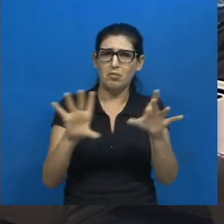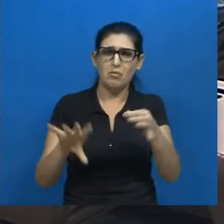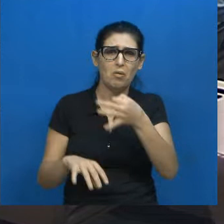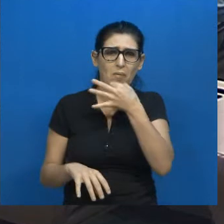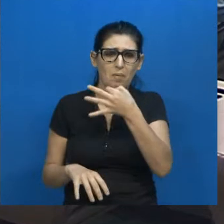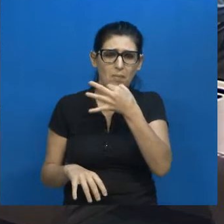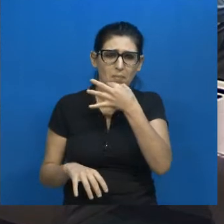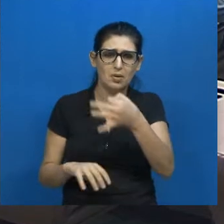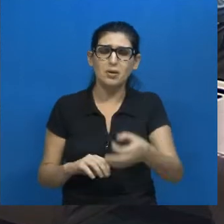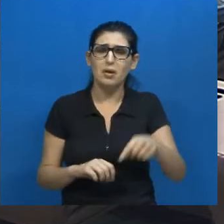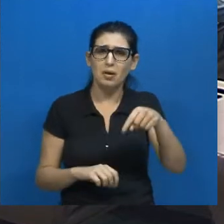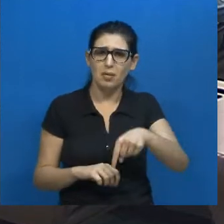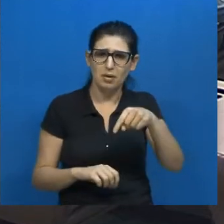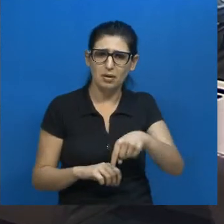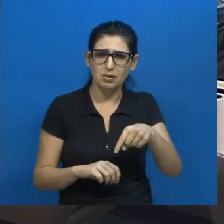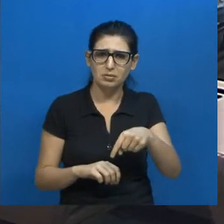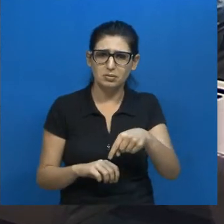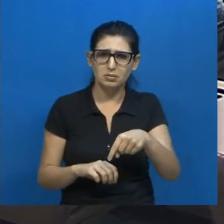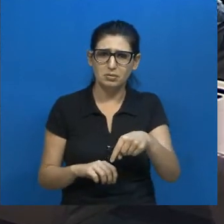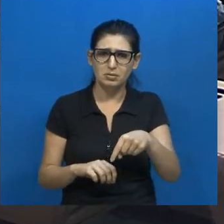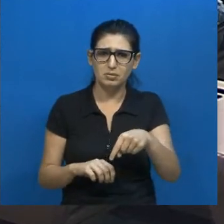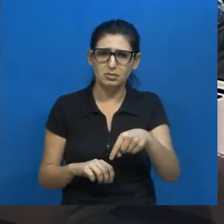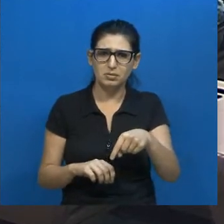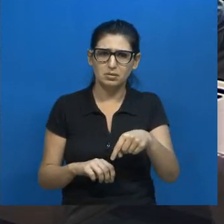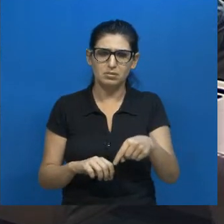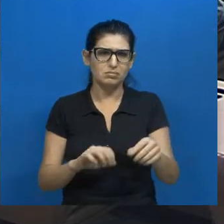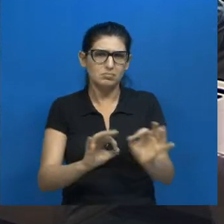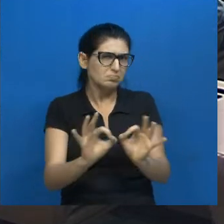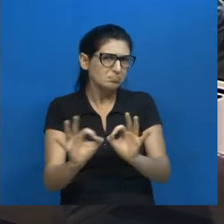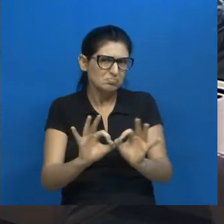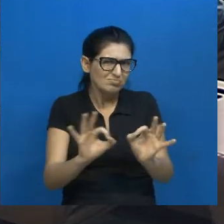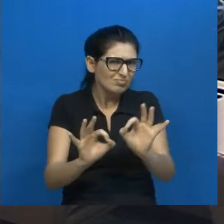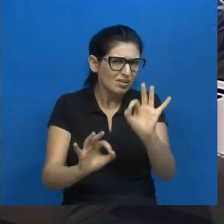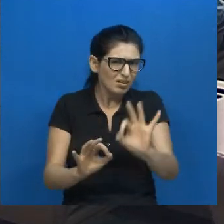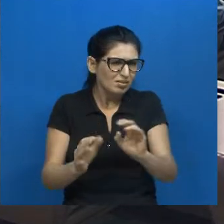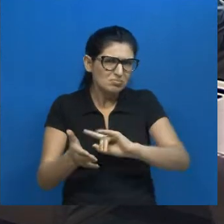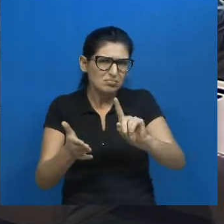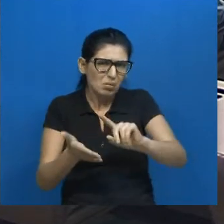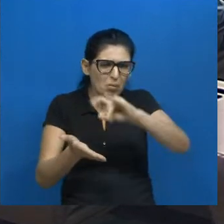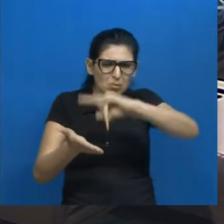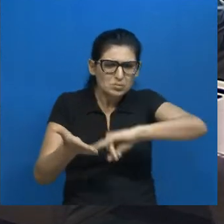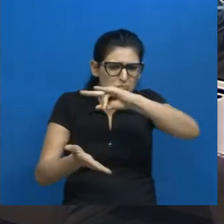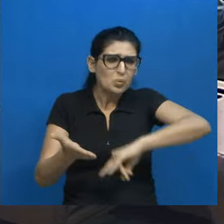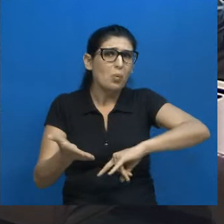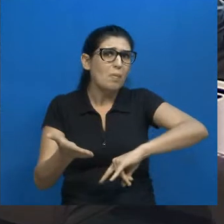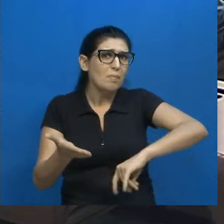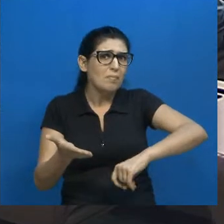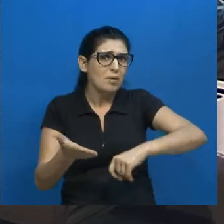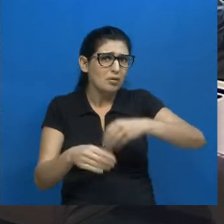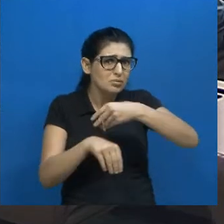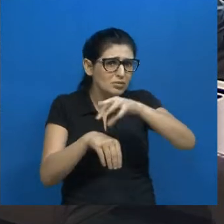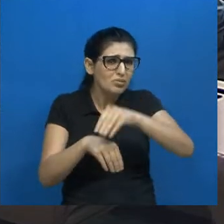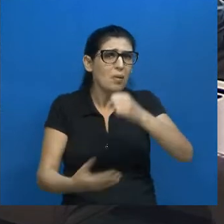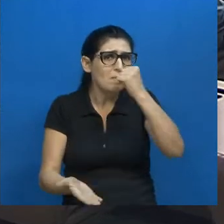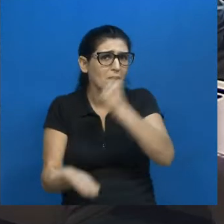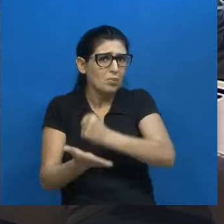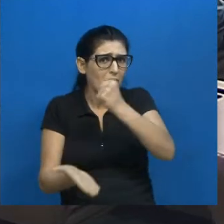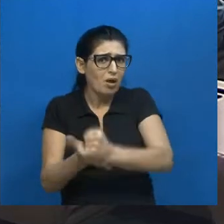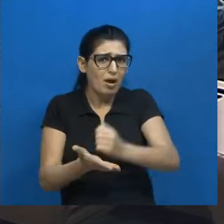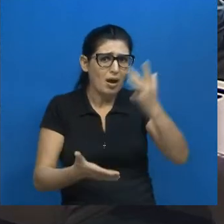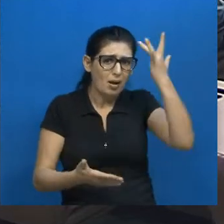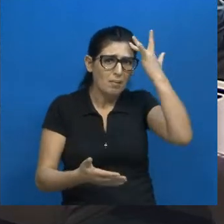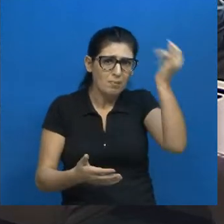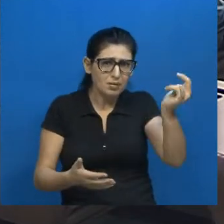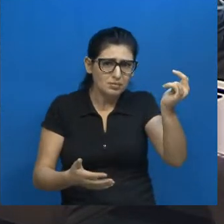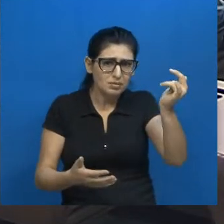sendo feita de forma irregular. Inclusive, nós fizemos um documento, vamos estar protocolando esse documento amanhã, pedindo